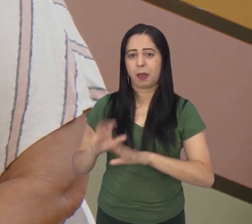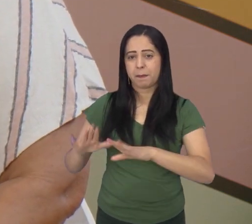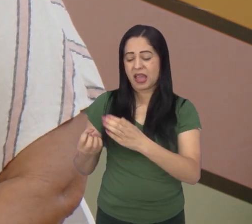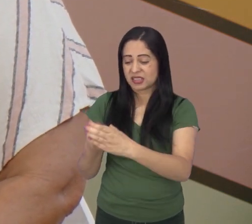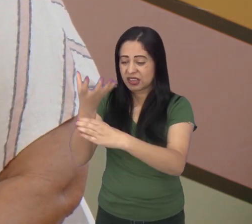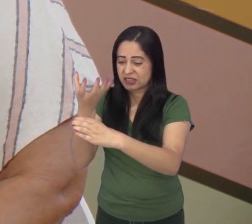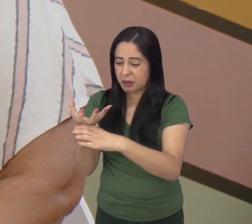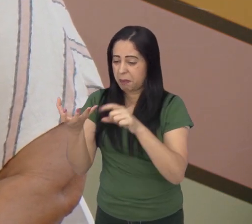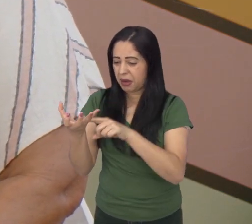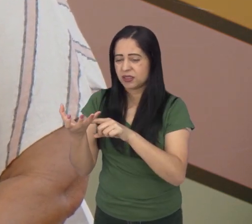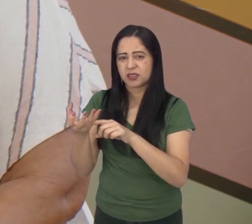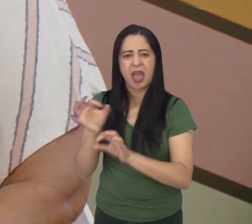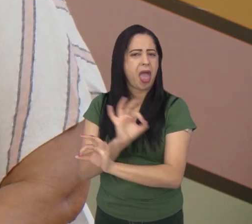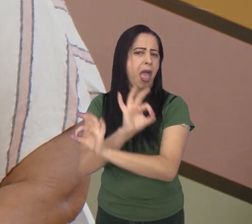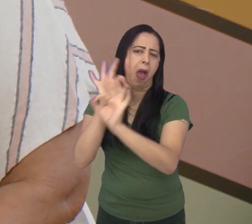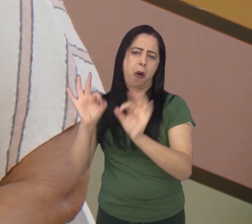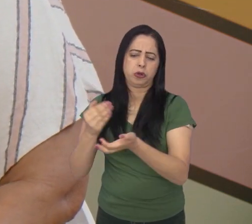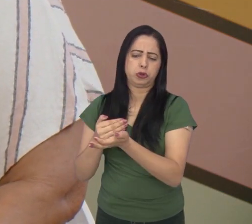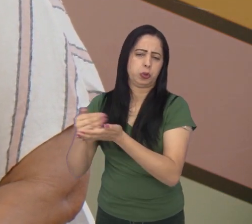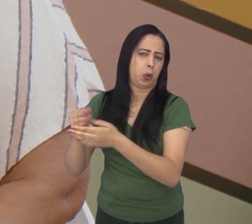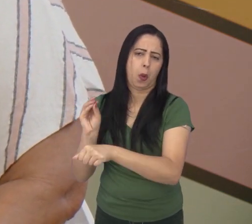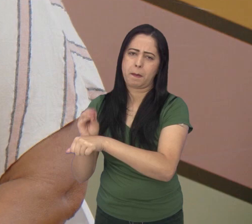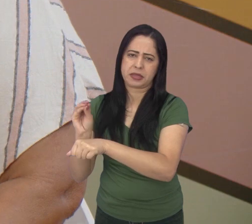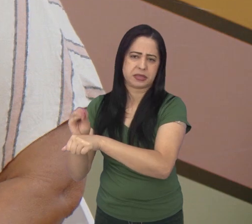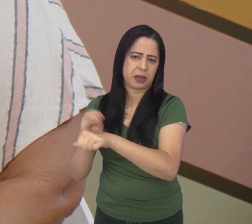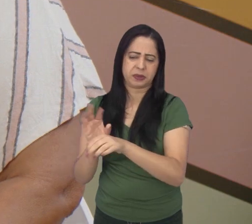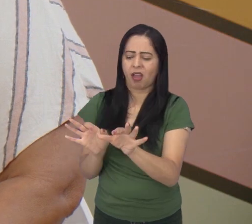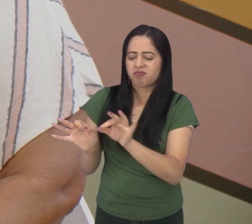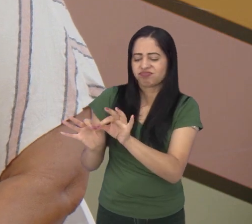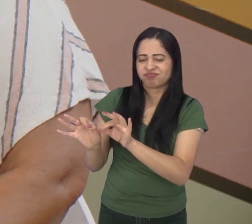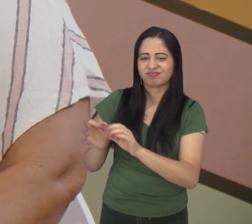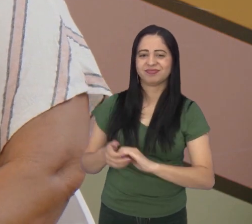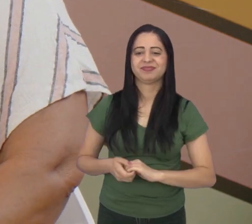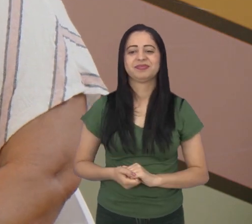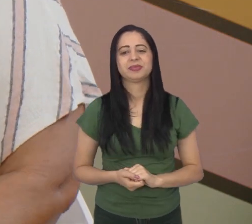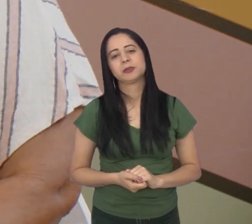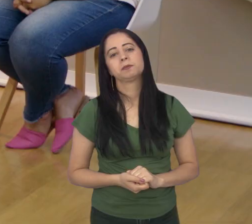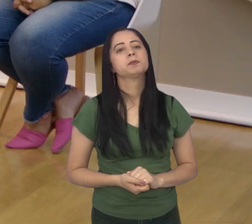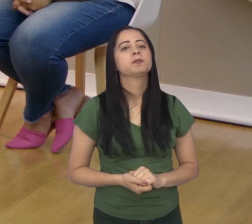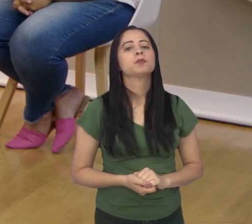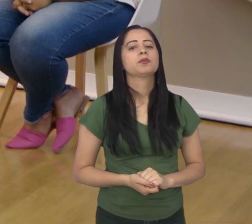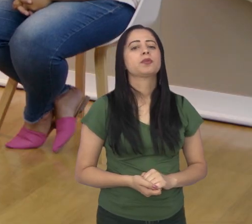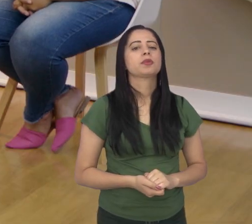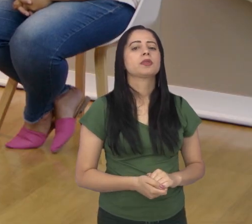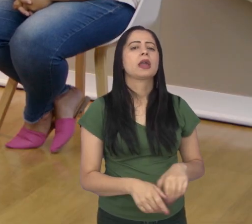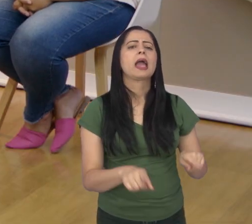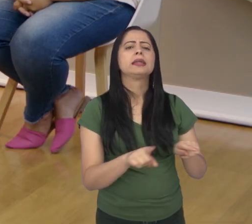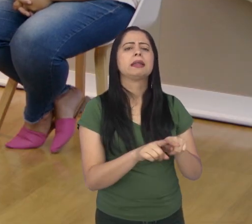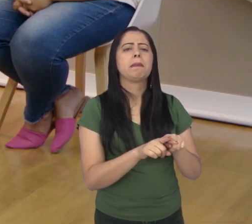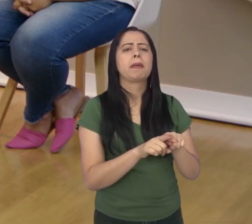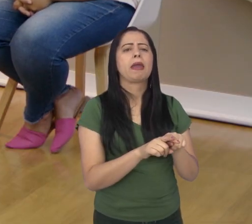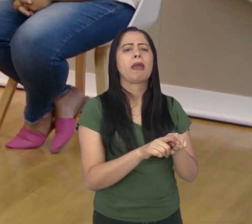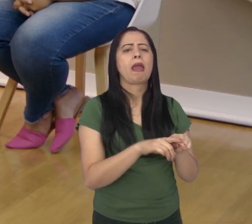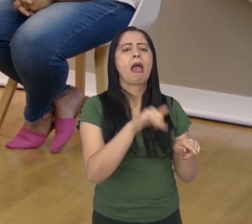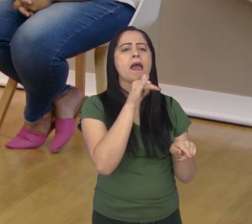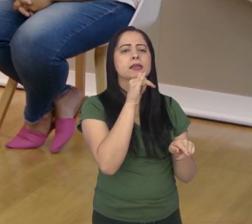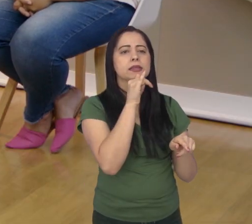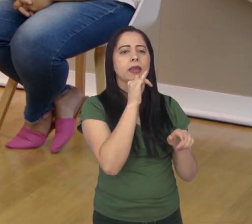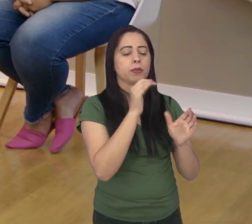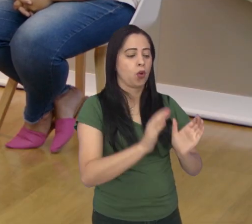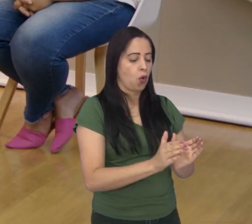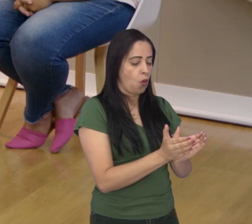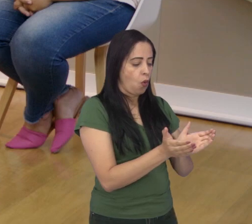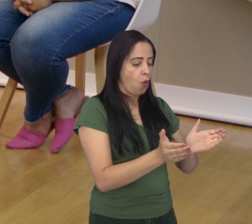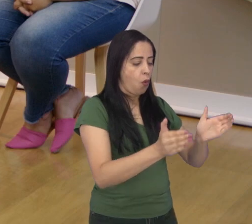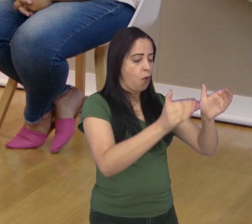modo geral, são plantas boas também para começar um verdadeiro plantel. E a gente consegue condicionar elas conforme o tamanho do